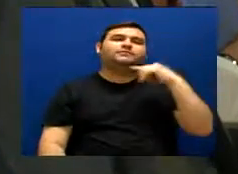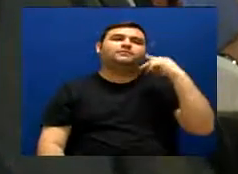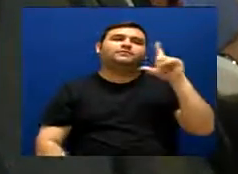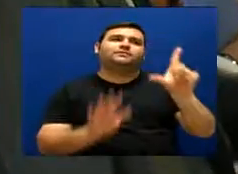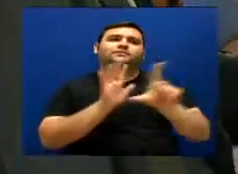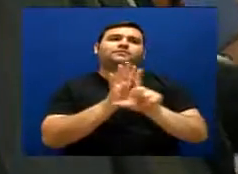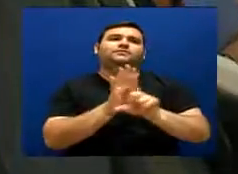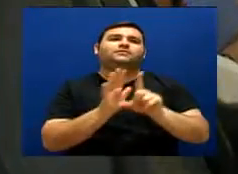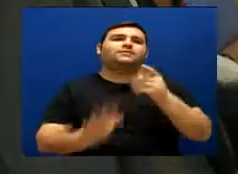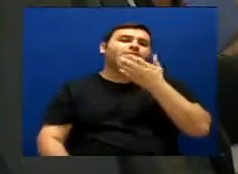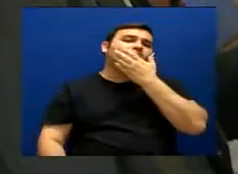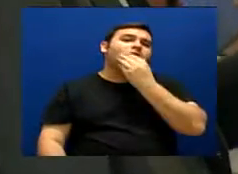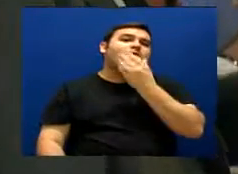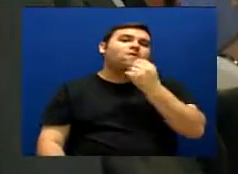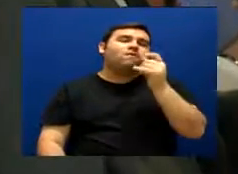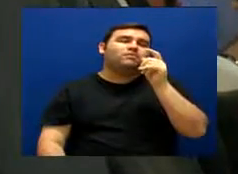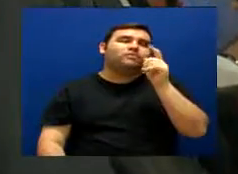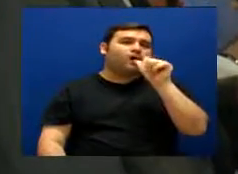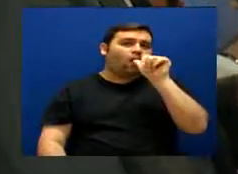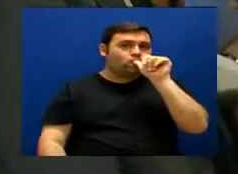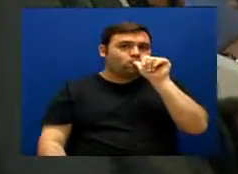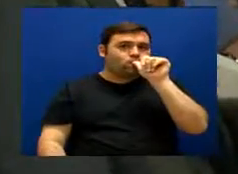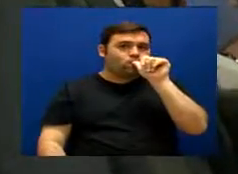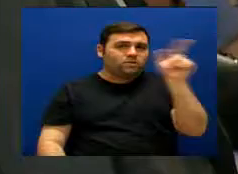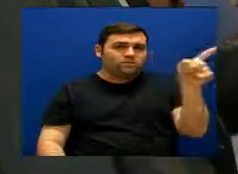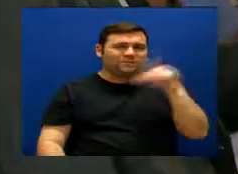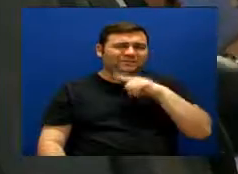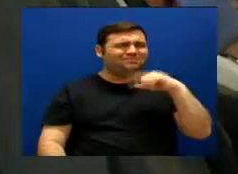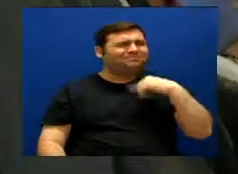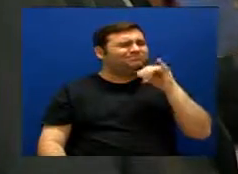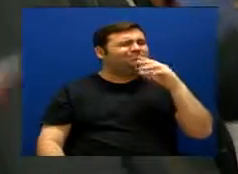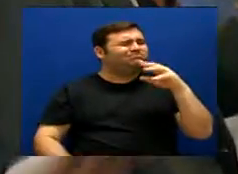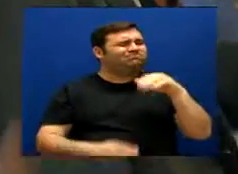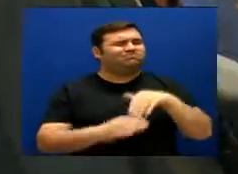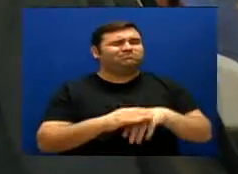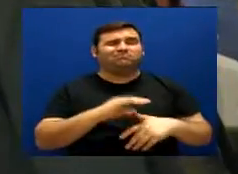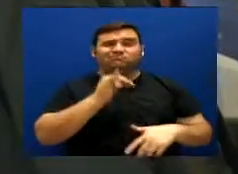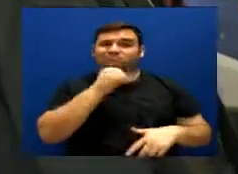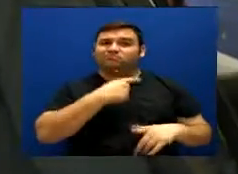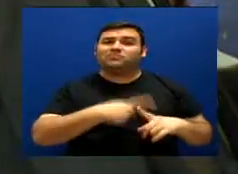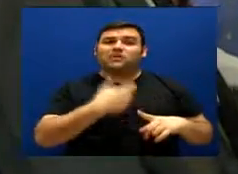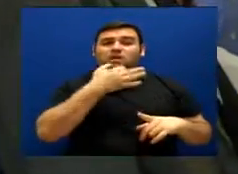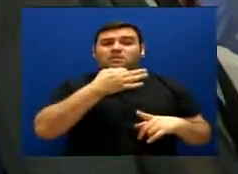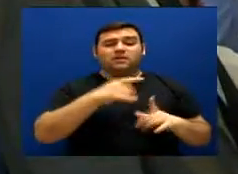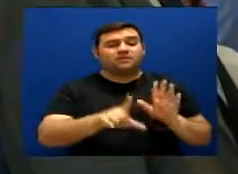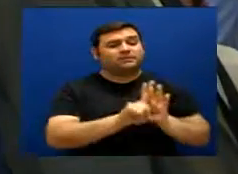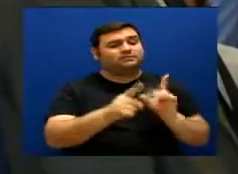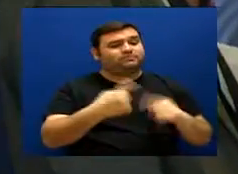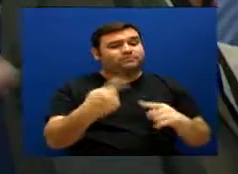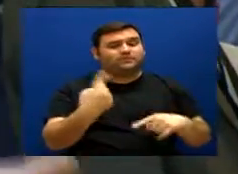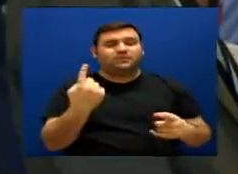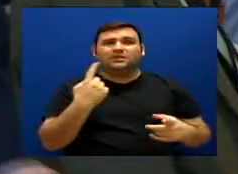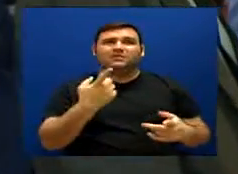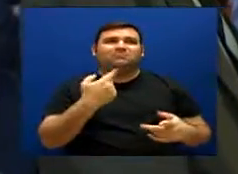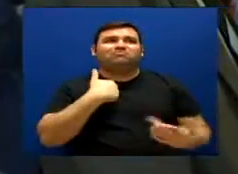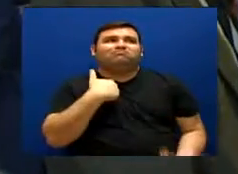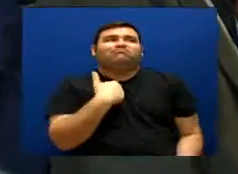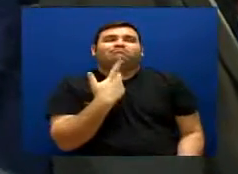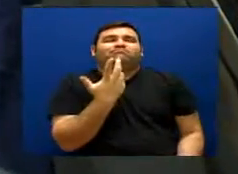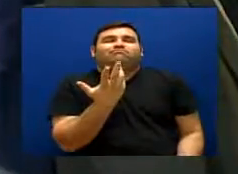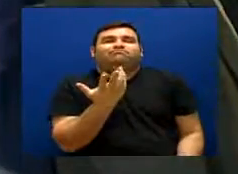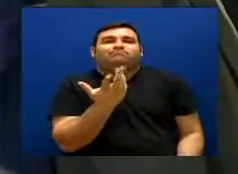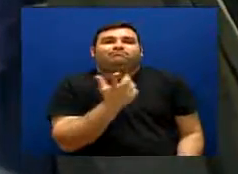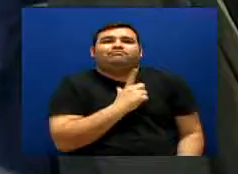vereador Silvano Júnior, eu voto triste, porque veio o parecer de inconstitucional, eu